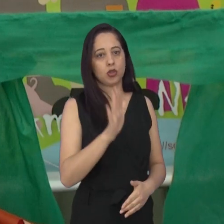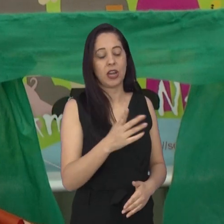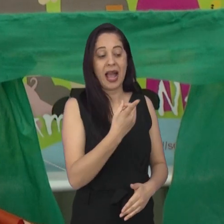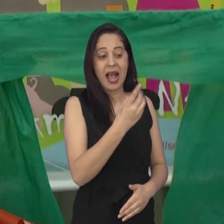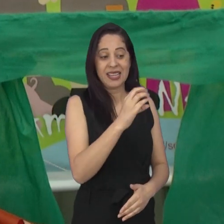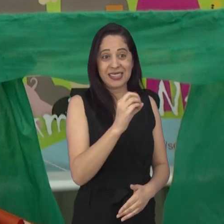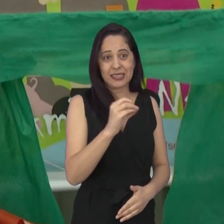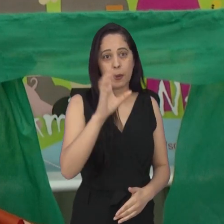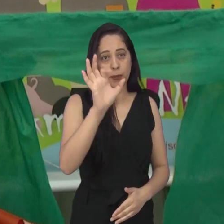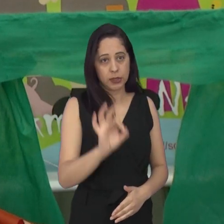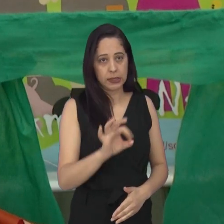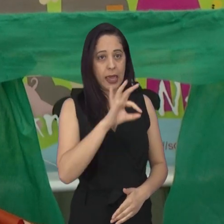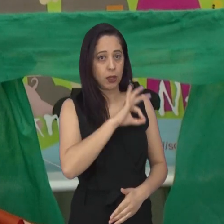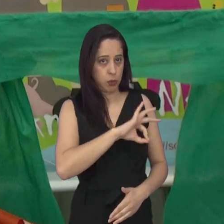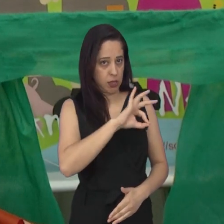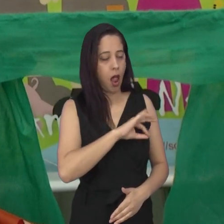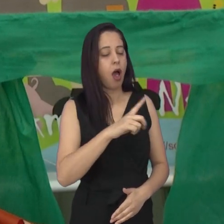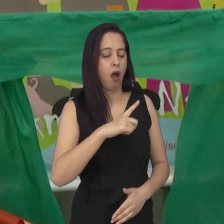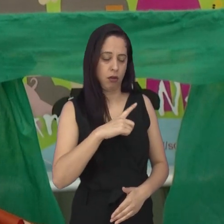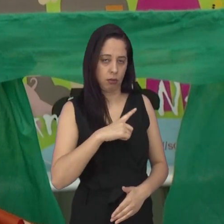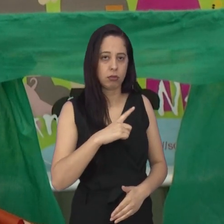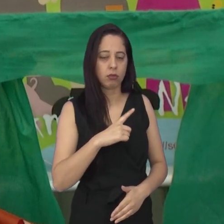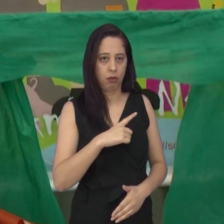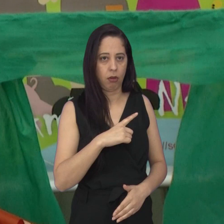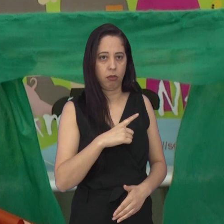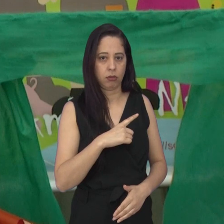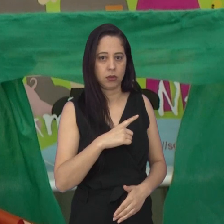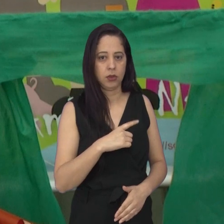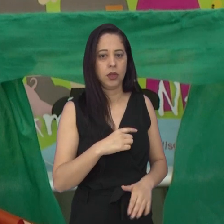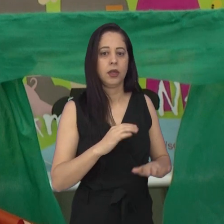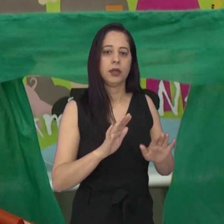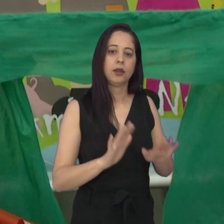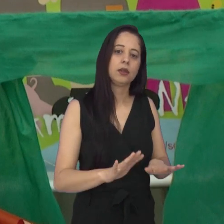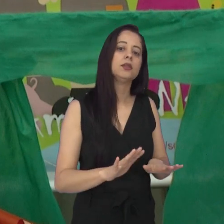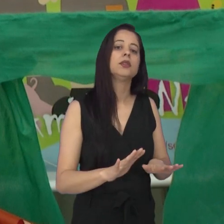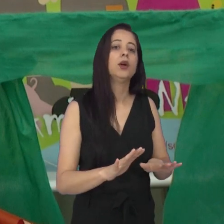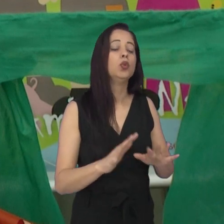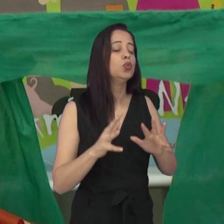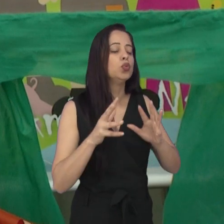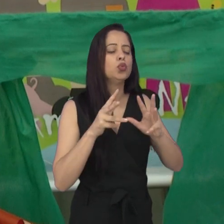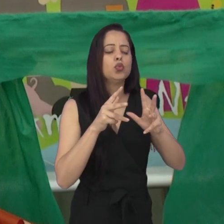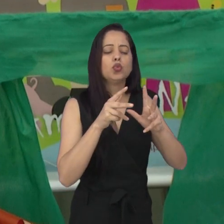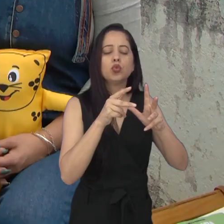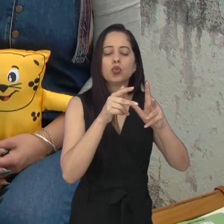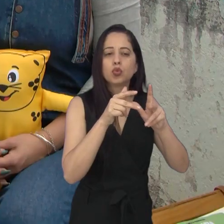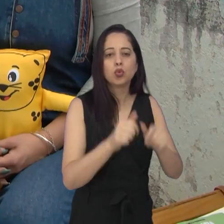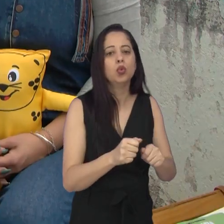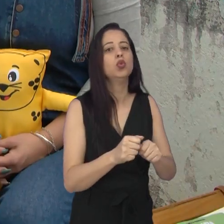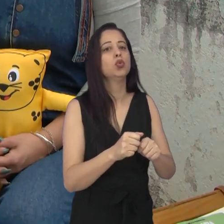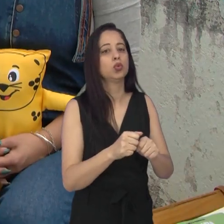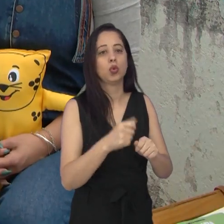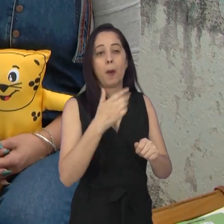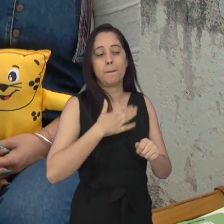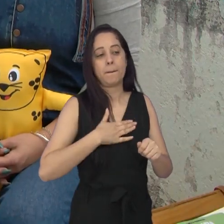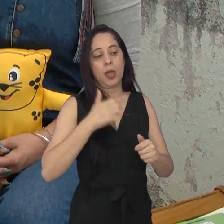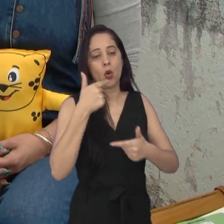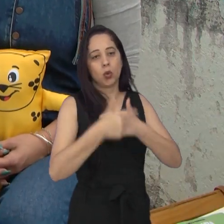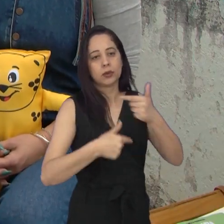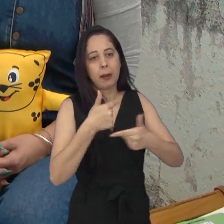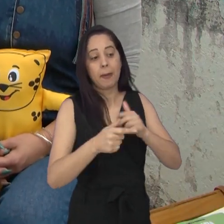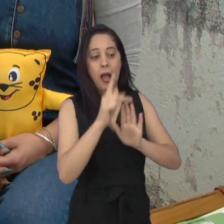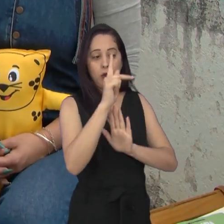100% do que eu recebo é do meu trabalho, né? Então, tudo que eu faço, tanto para a